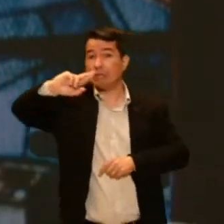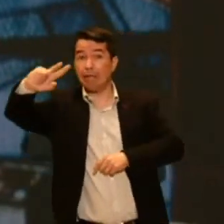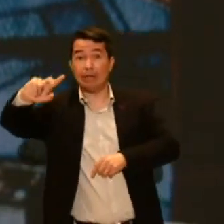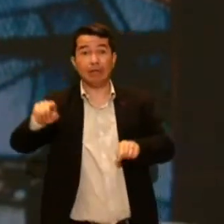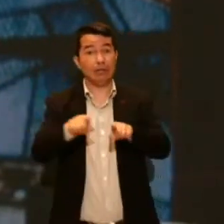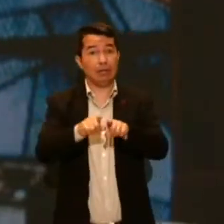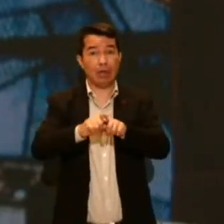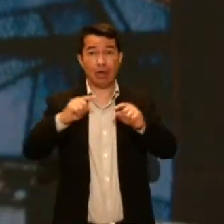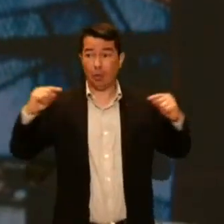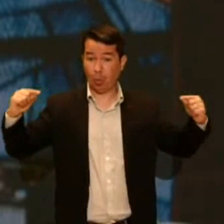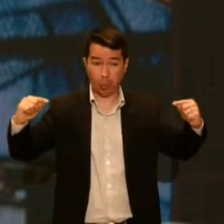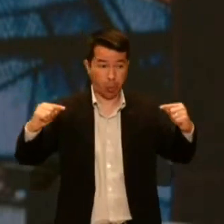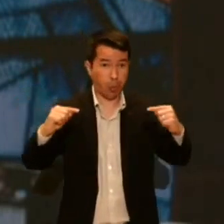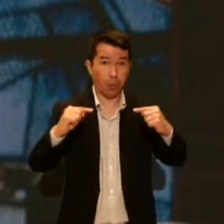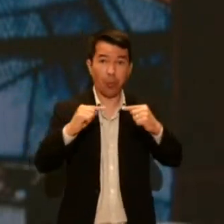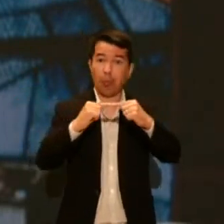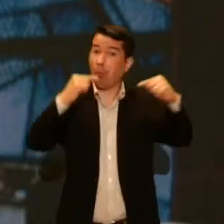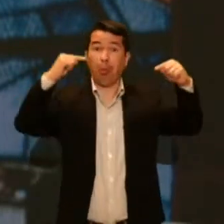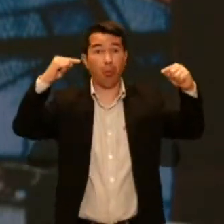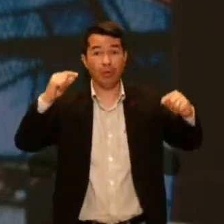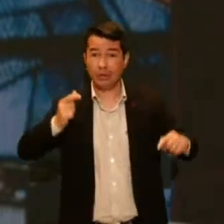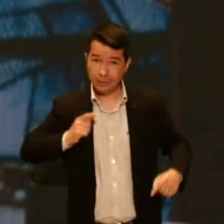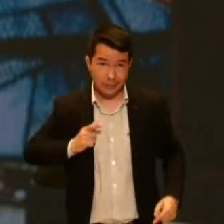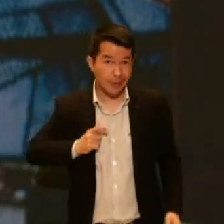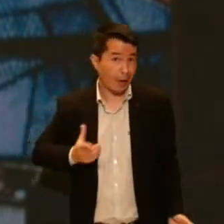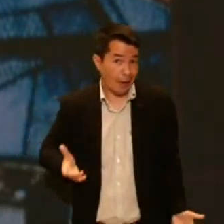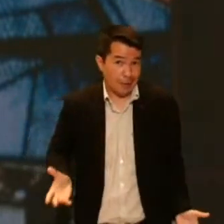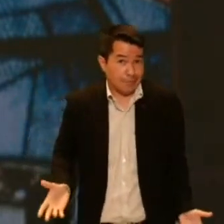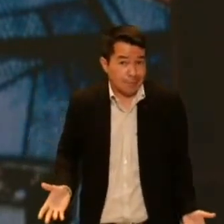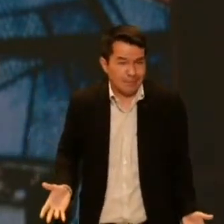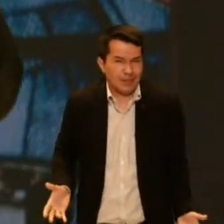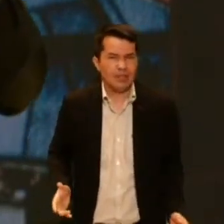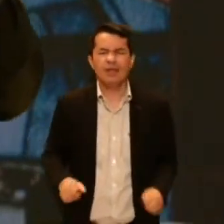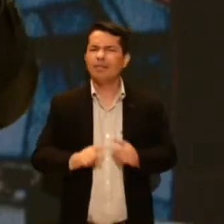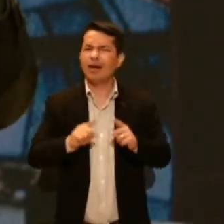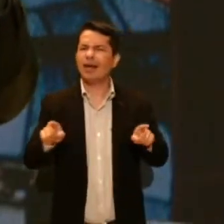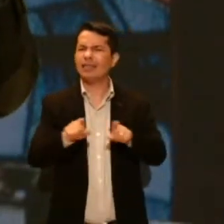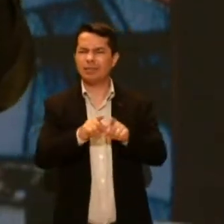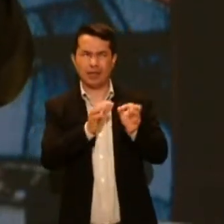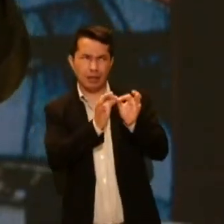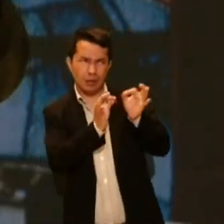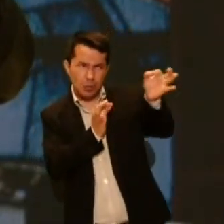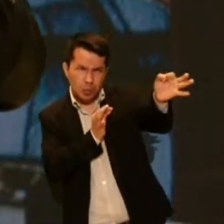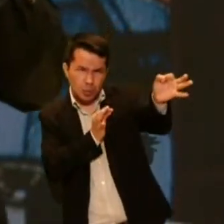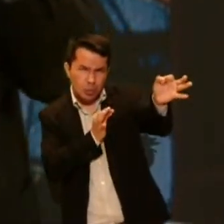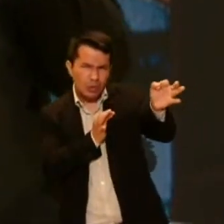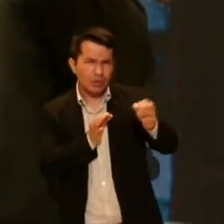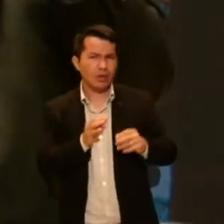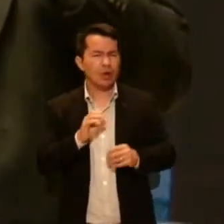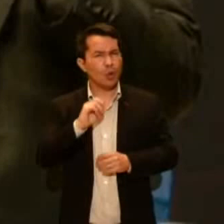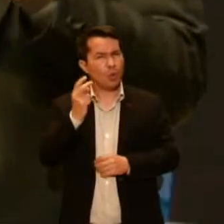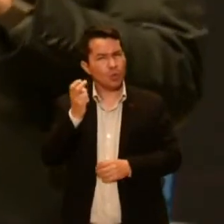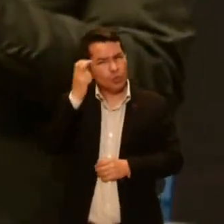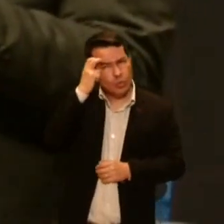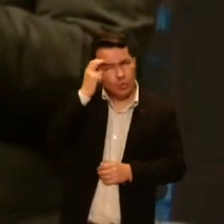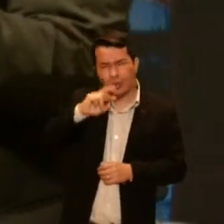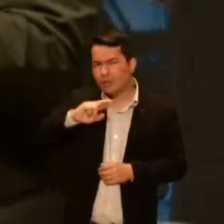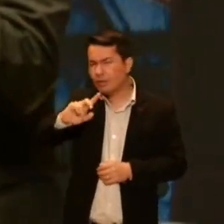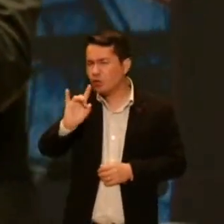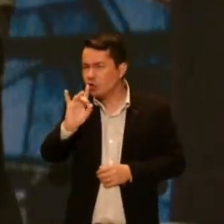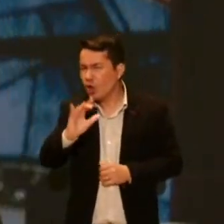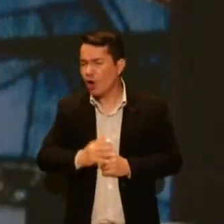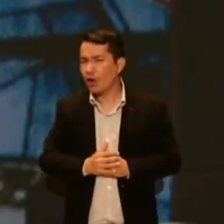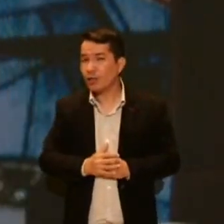ali certamente incluído. Não havia apenas uma distância física e cultural, mas havia também uma